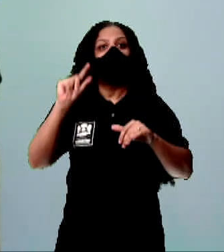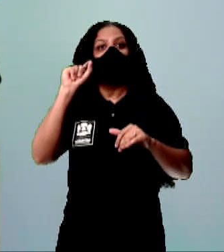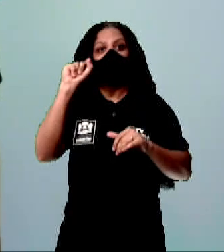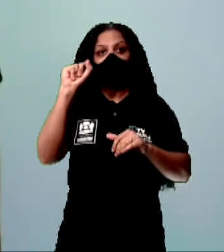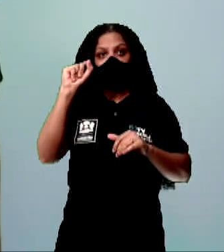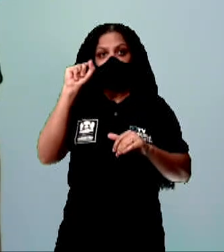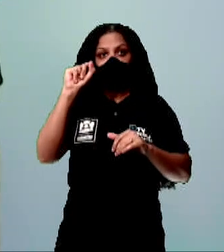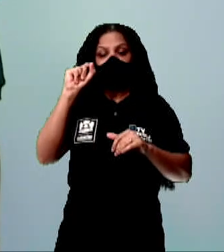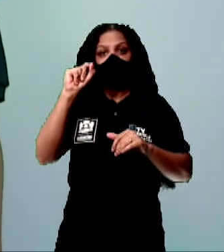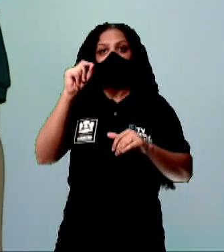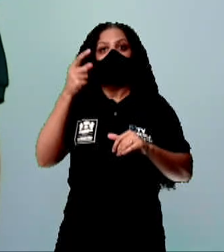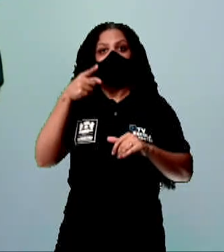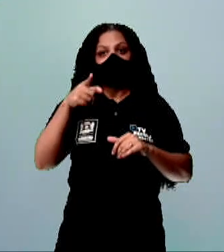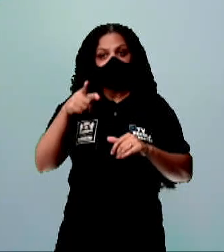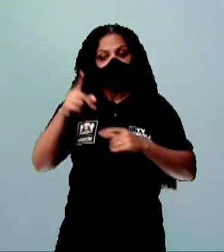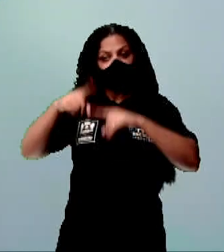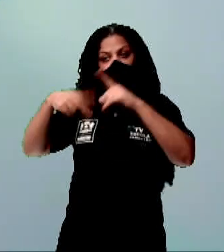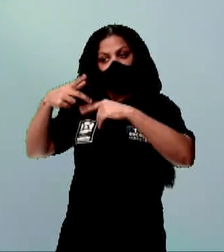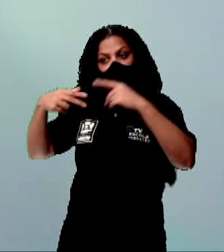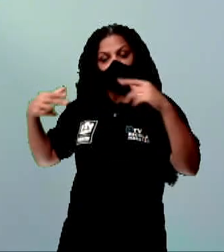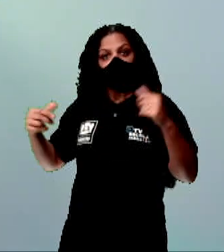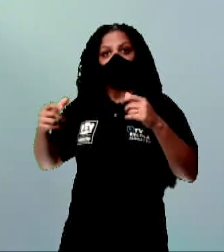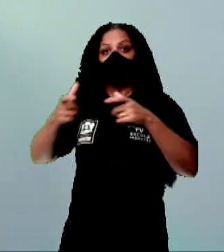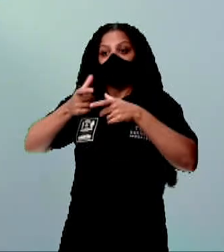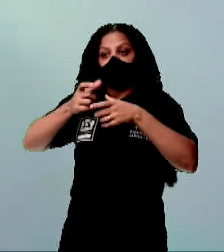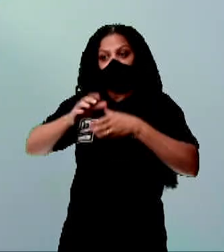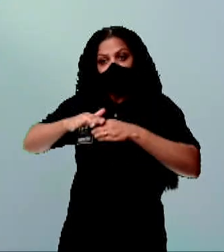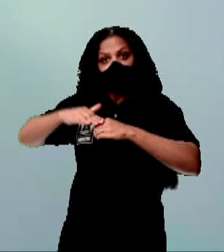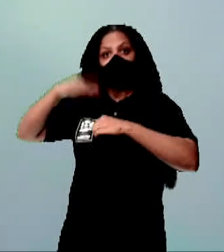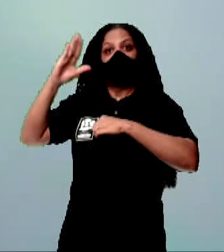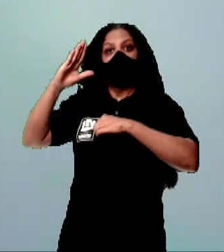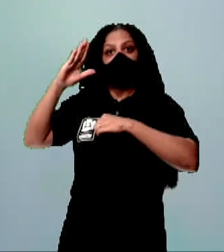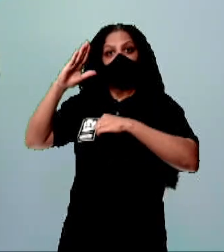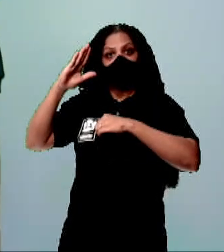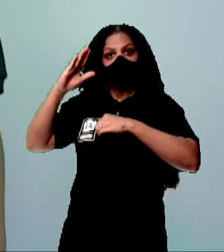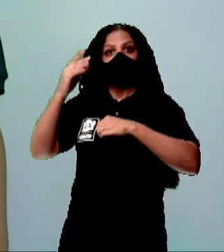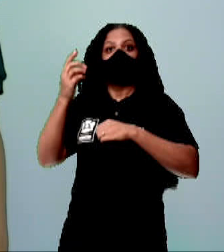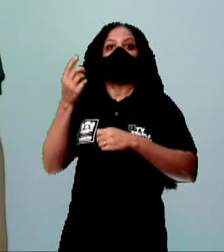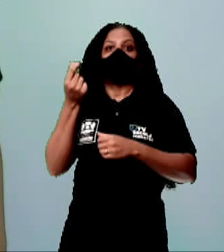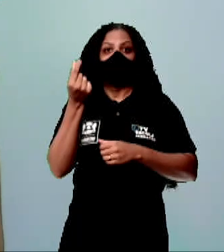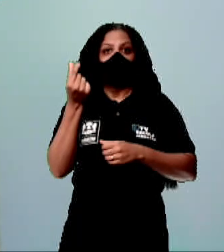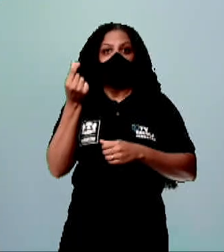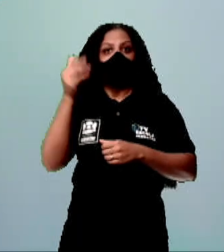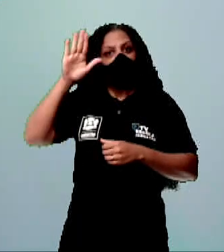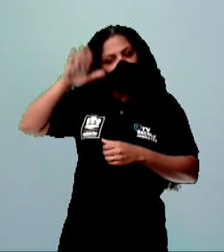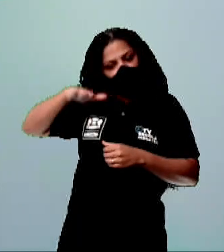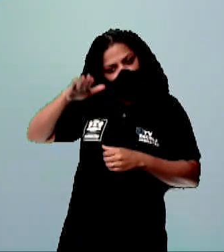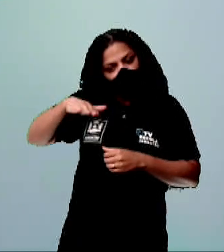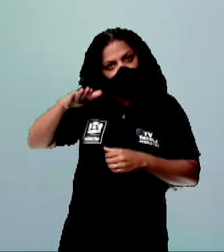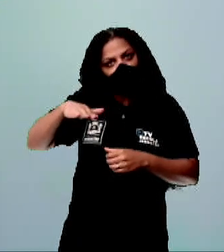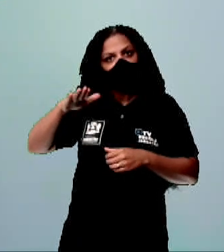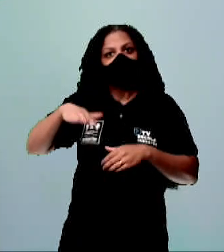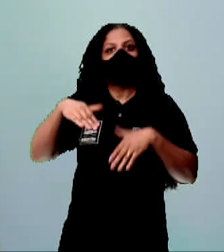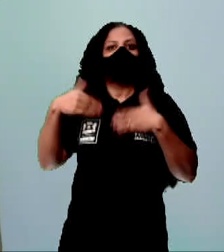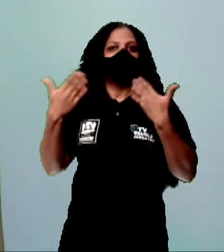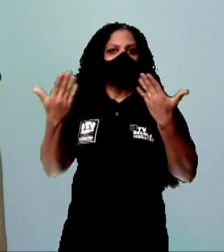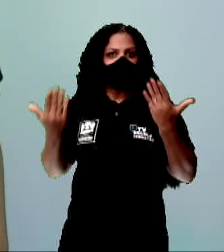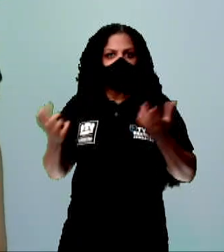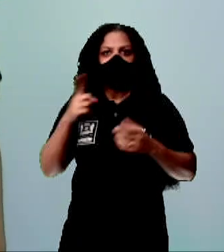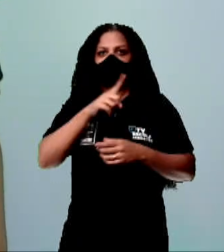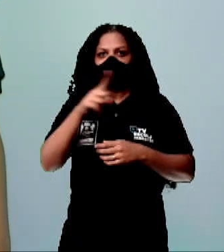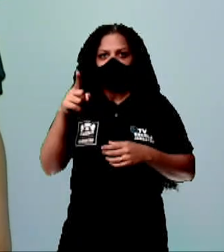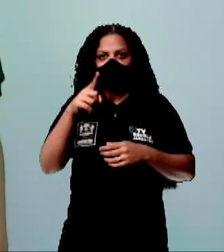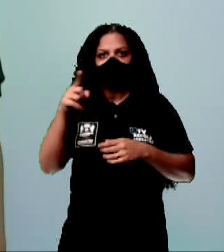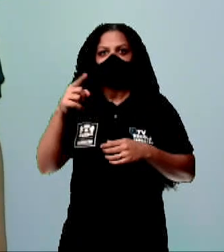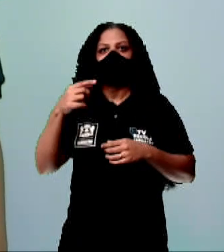Ou seja, provavelmente o ml desse produto ele foi acrescentado, porém o que você vai pagar o